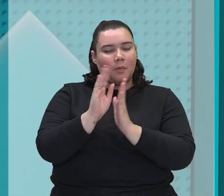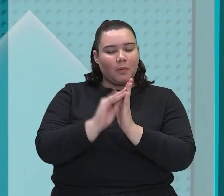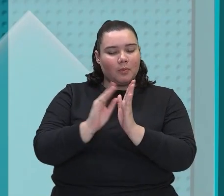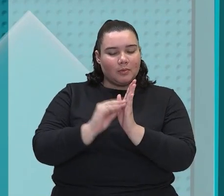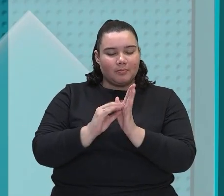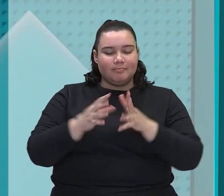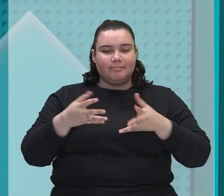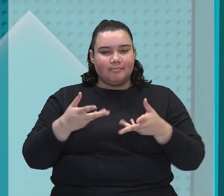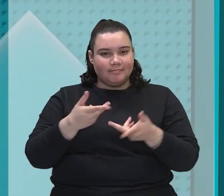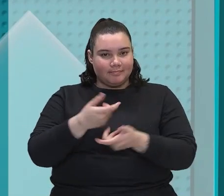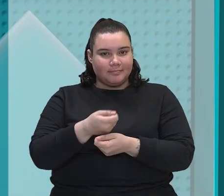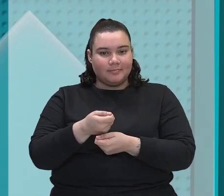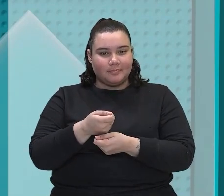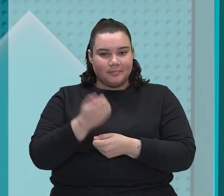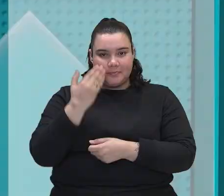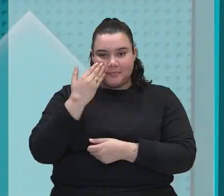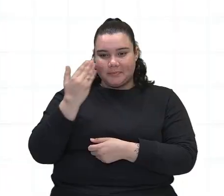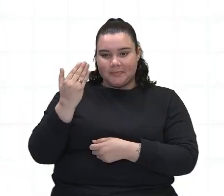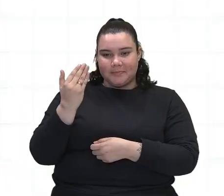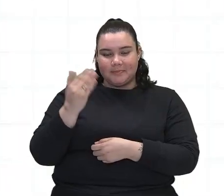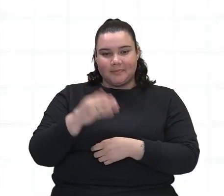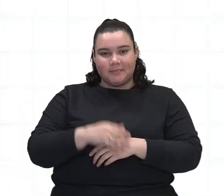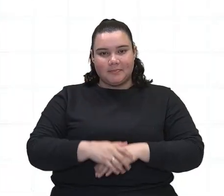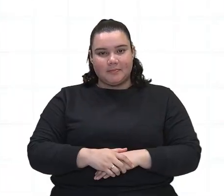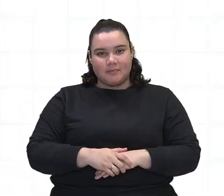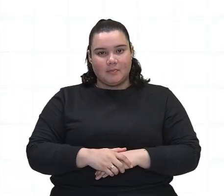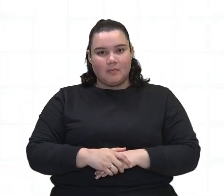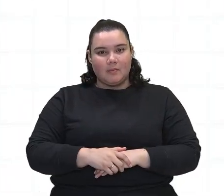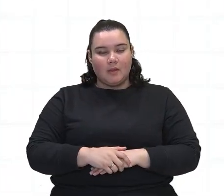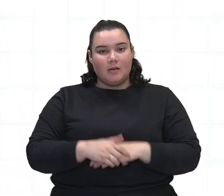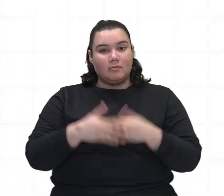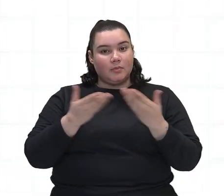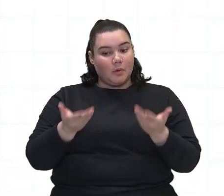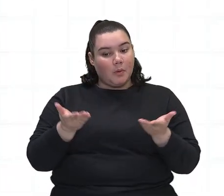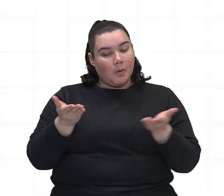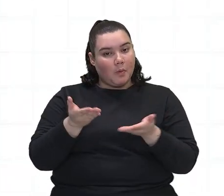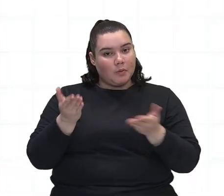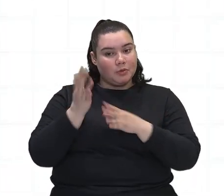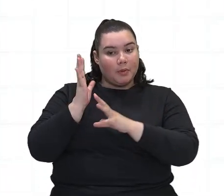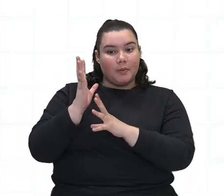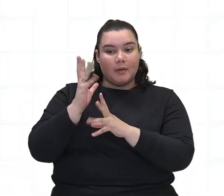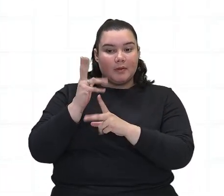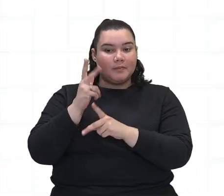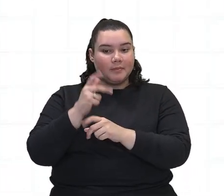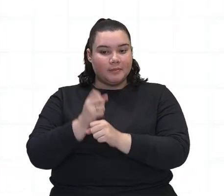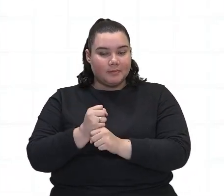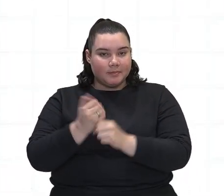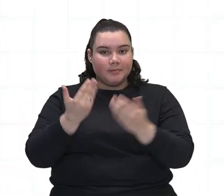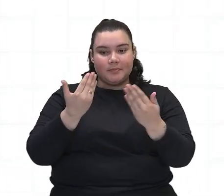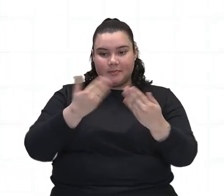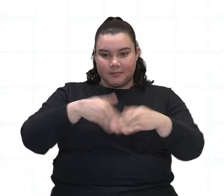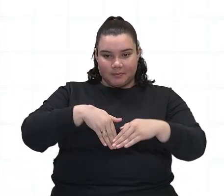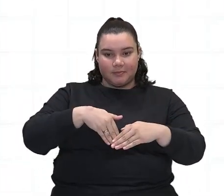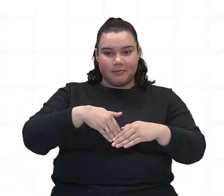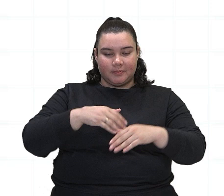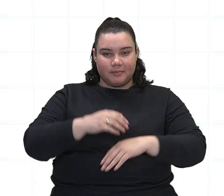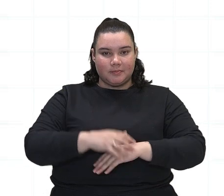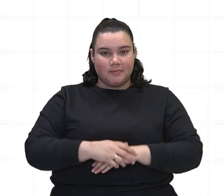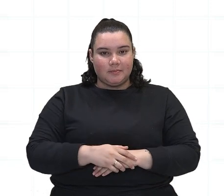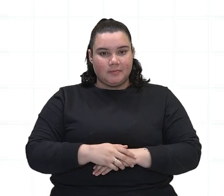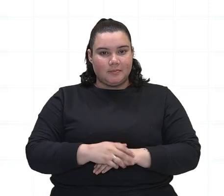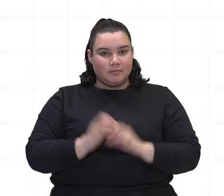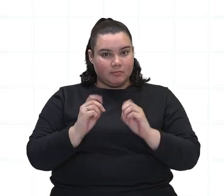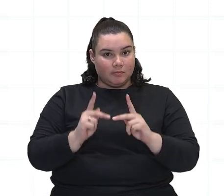apreciar um conteúdo maravilhoso. Vamos a ele. Então, vamos para a nossa revisão e avaliação.